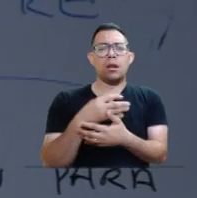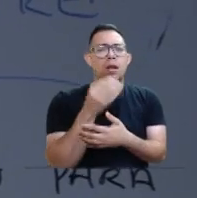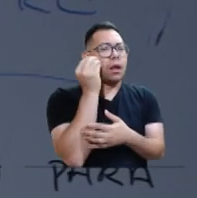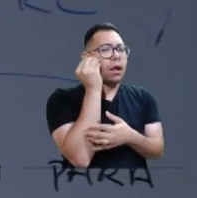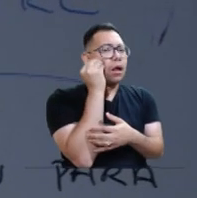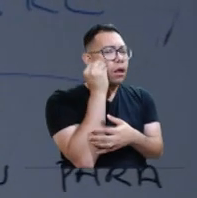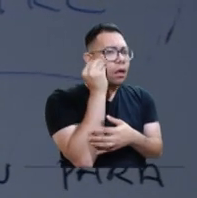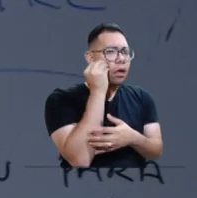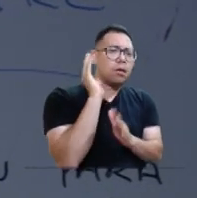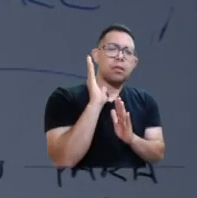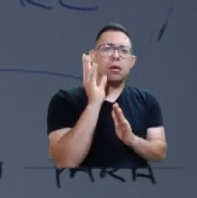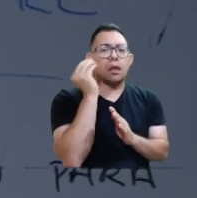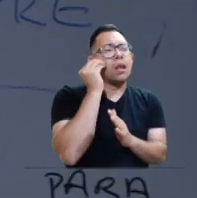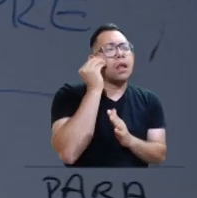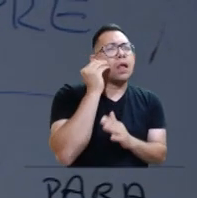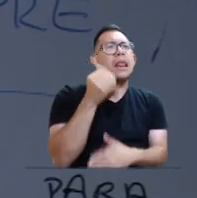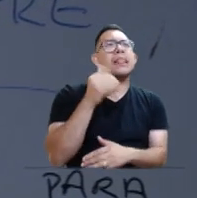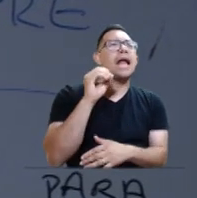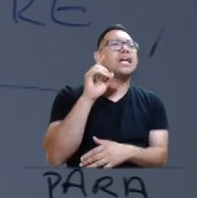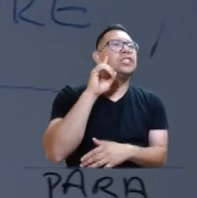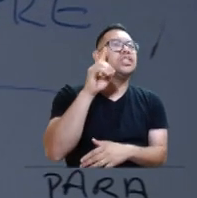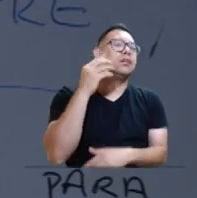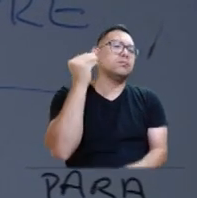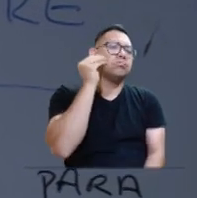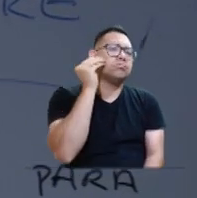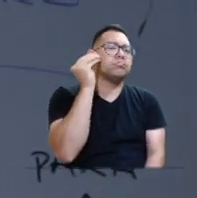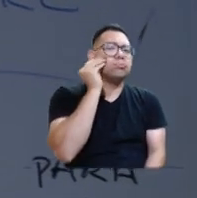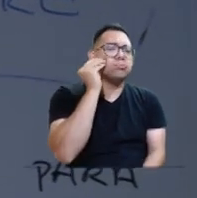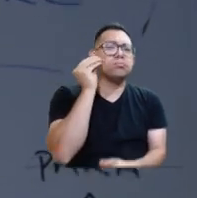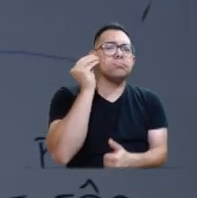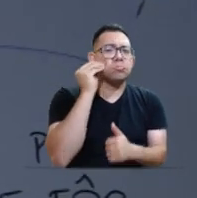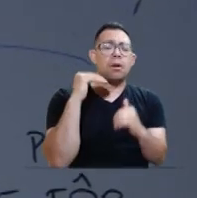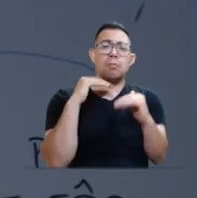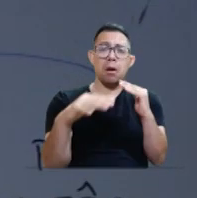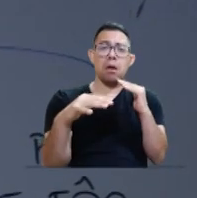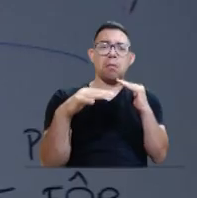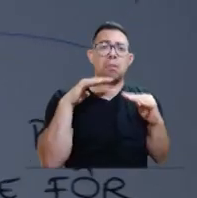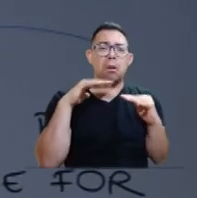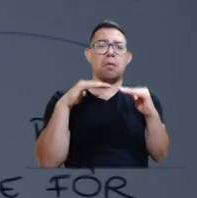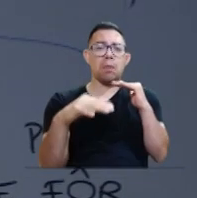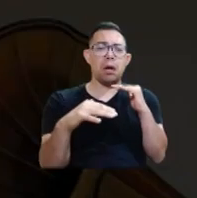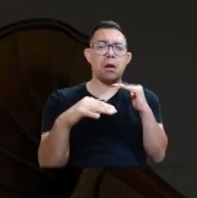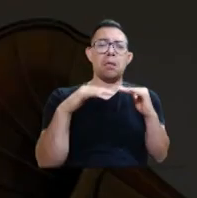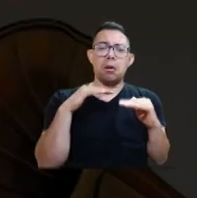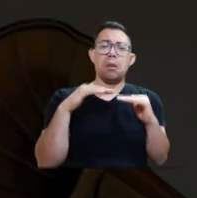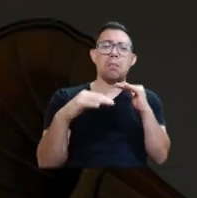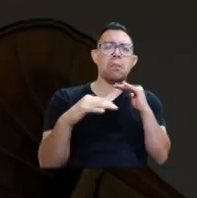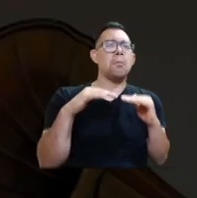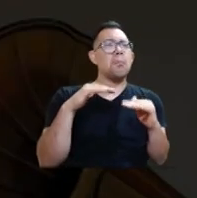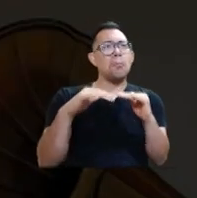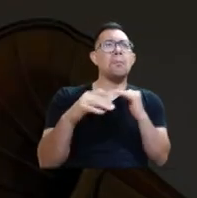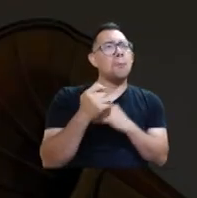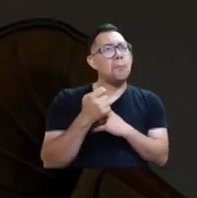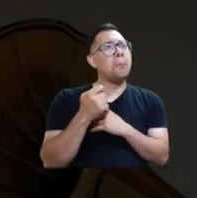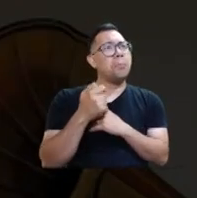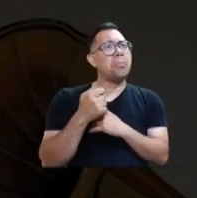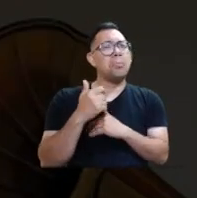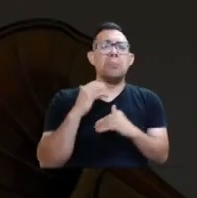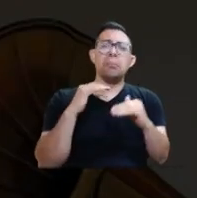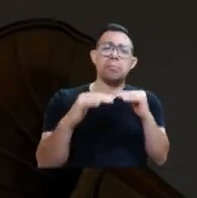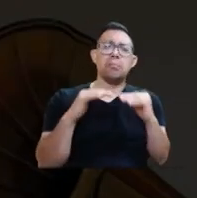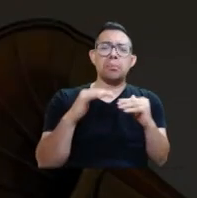um teste com você, que ele me colocou lá uns 10 dias, e comecei a perceber o movimento. Era